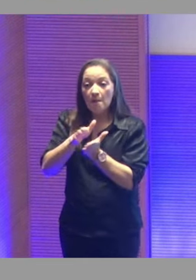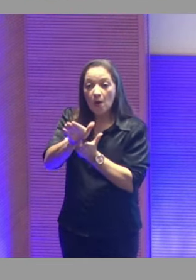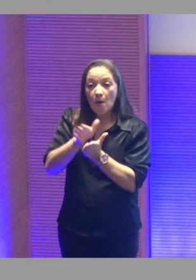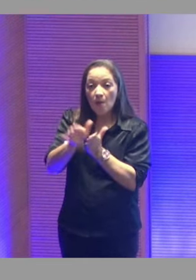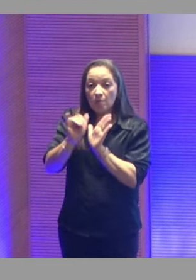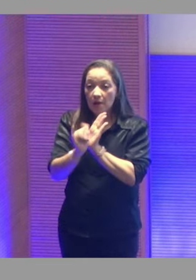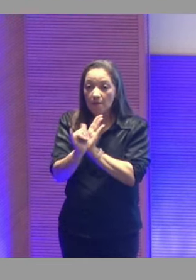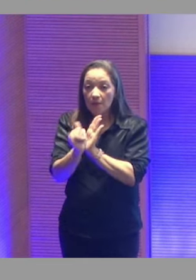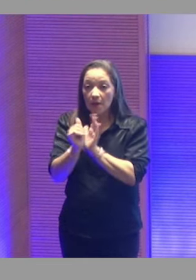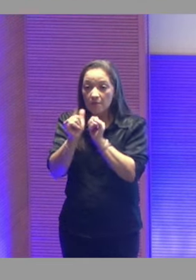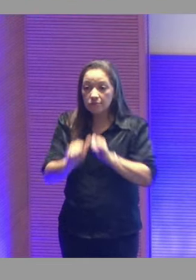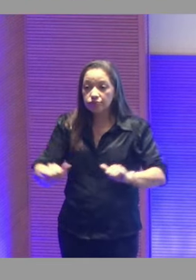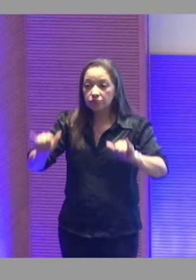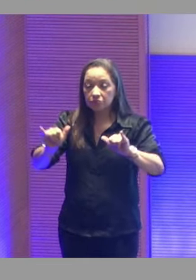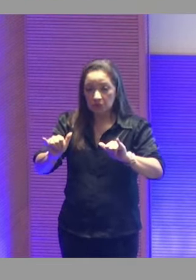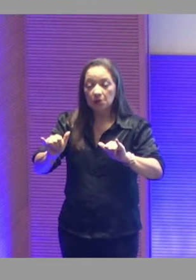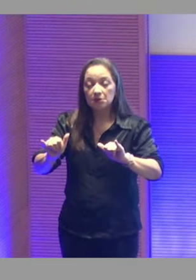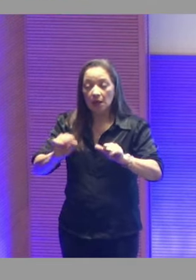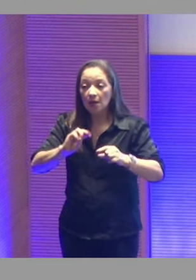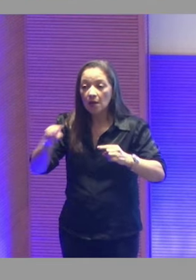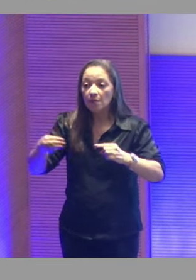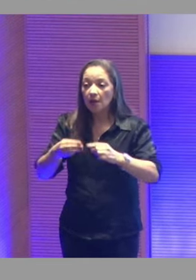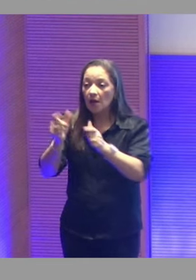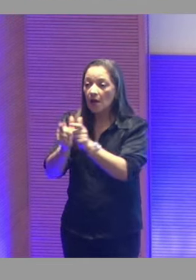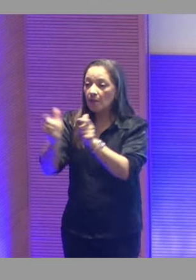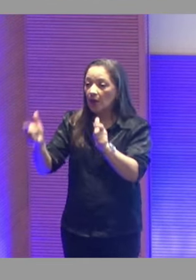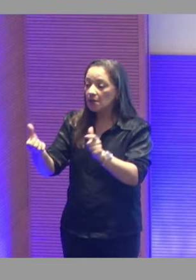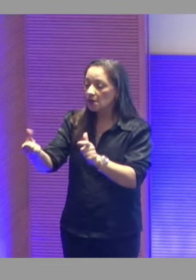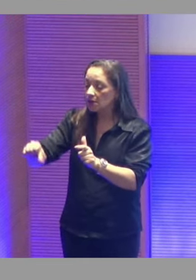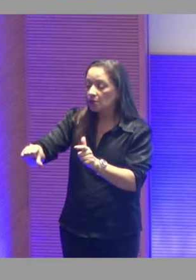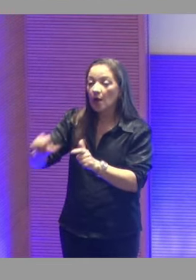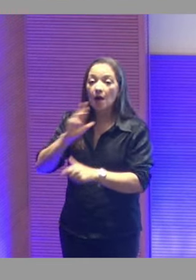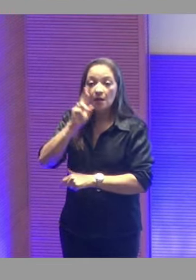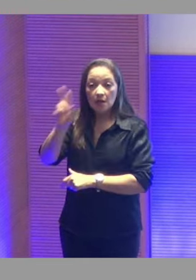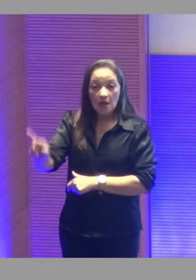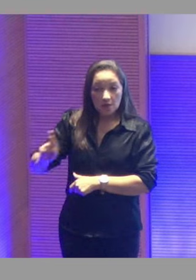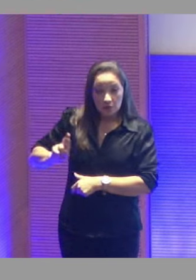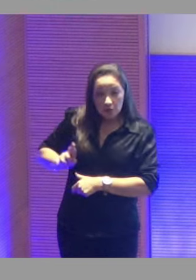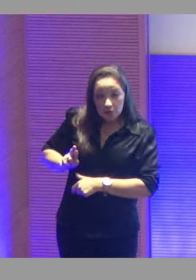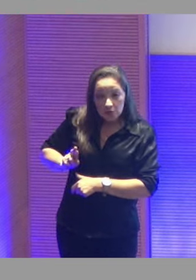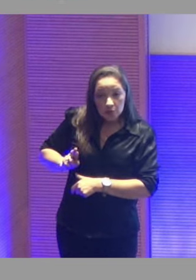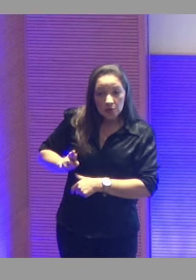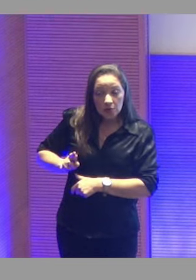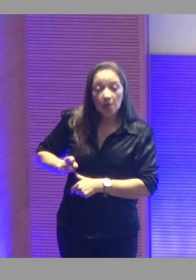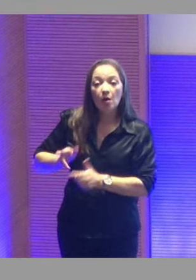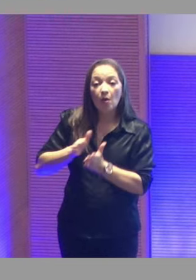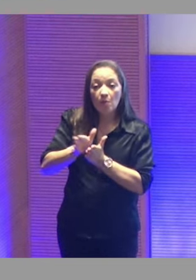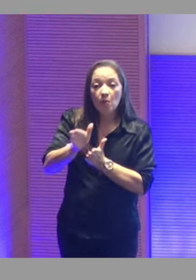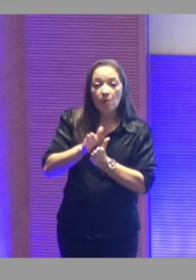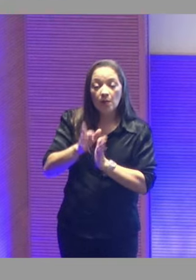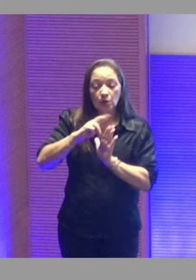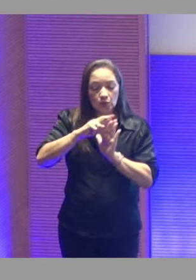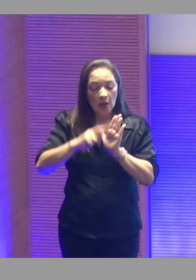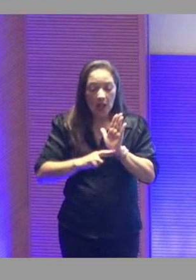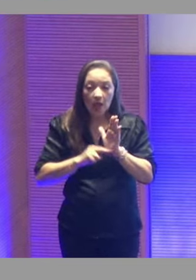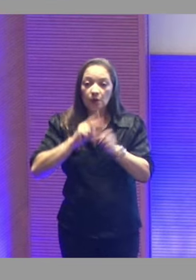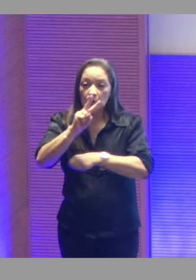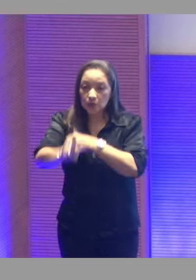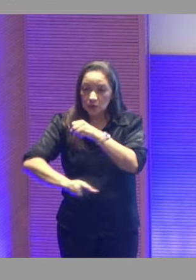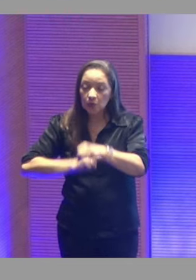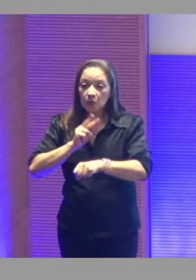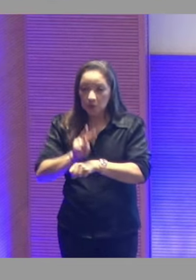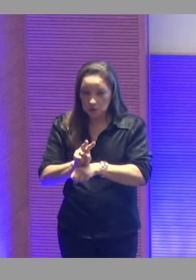as suas metas A grande maioria e 79 organizações que responderam eh publicam Principalmente nos relatórios de